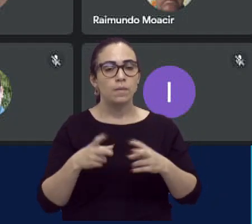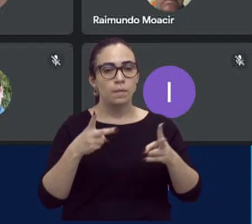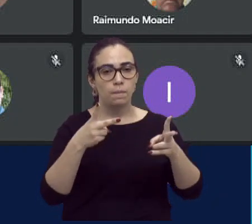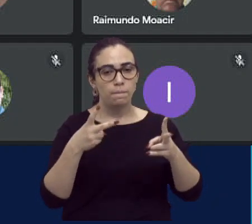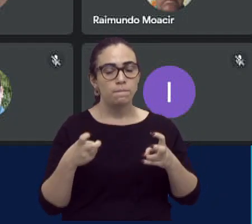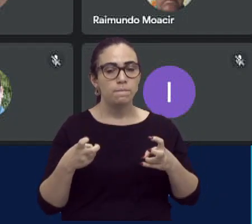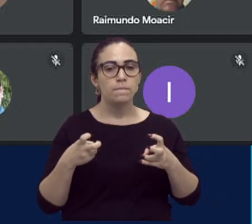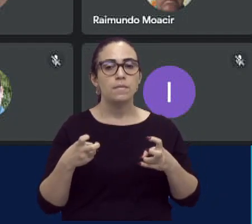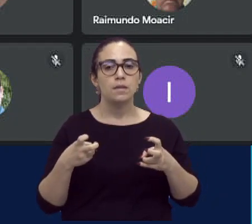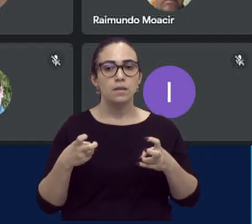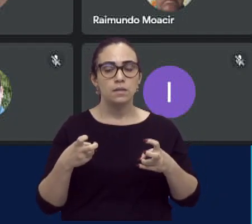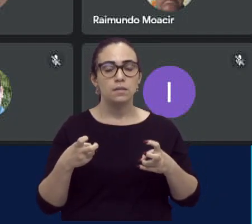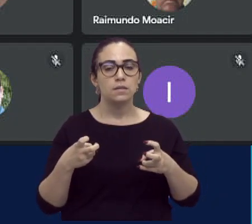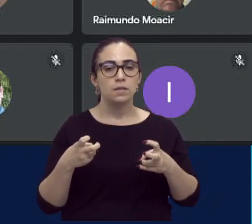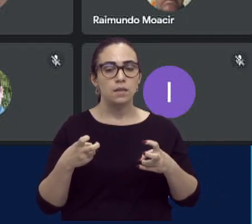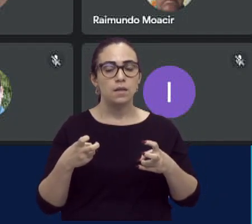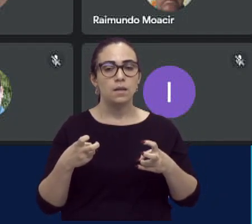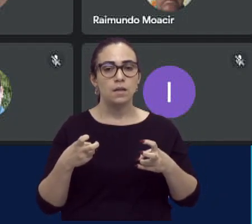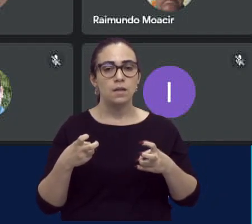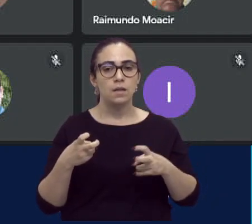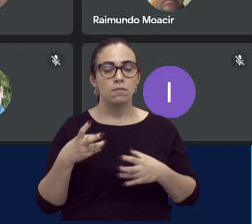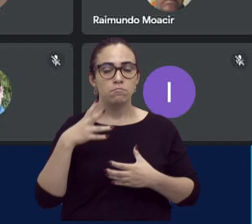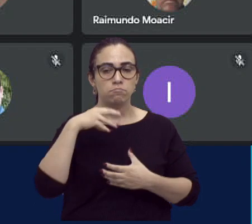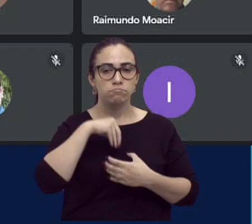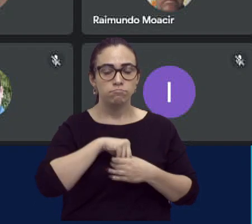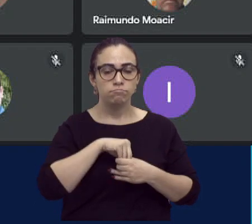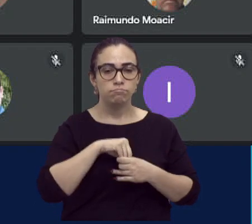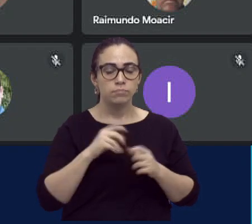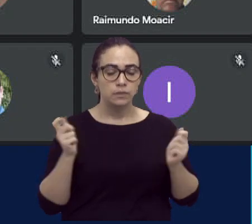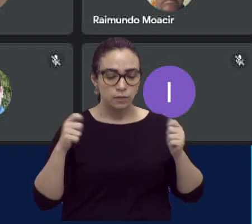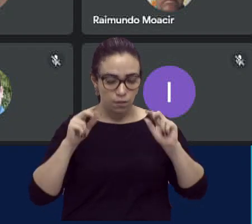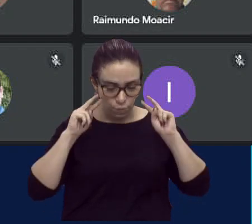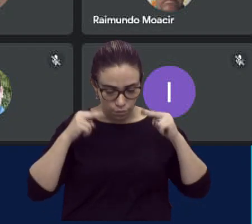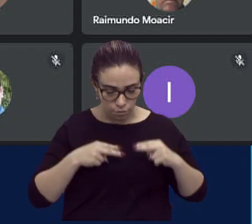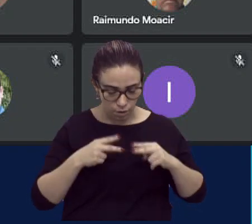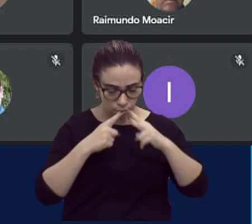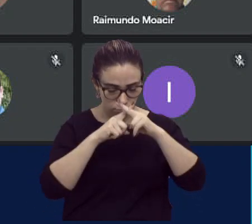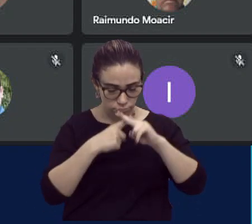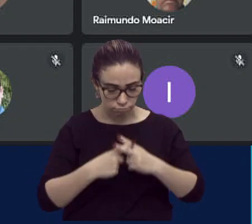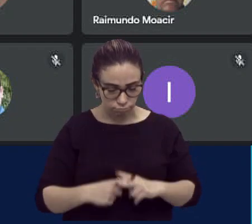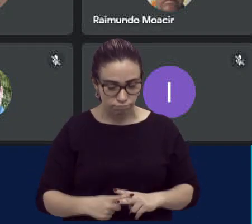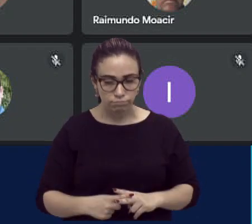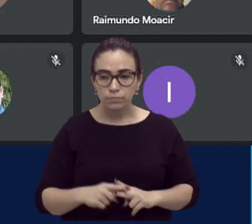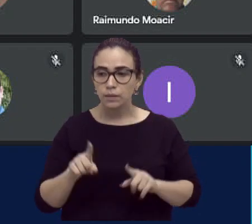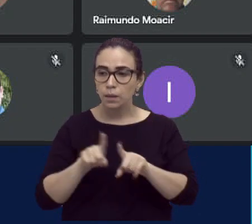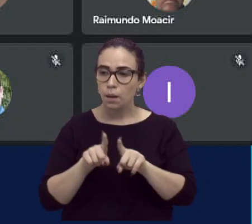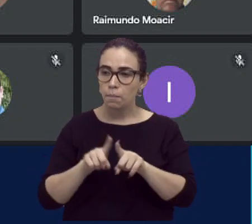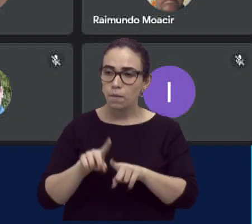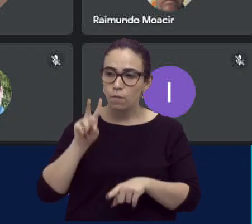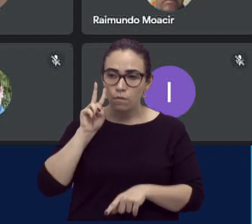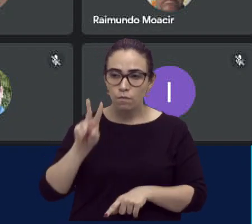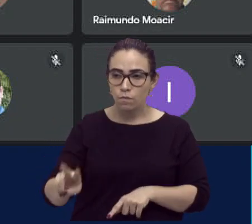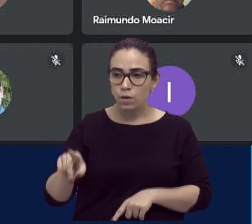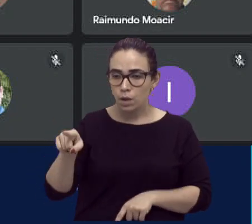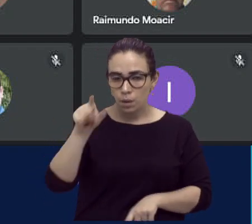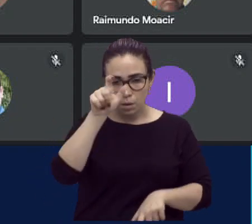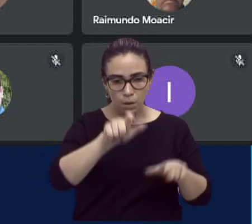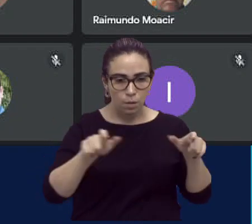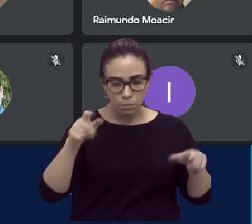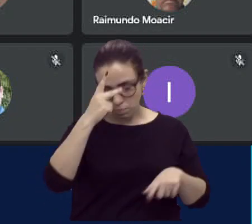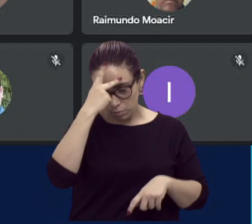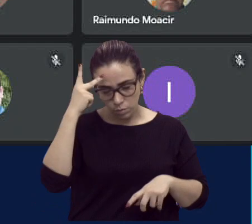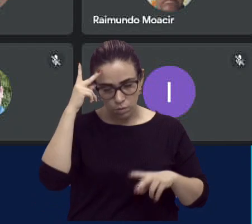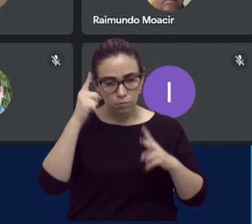para além do que você vê. Você se dá a possibilidade de você olhar para o outro para além do que a pessoa